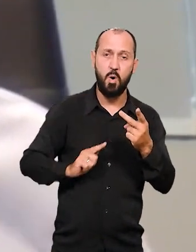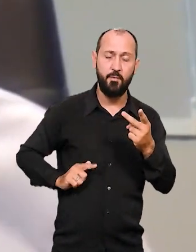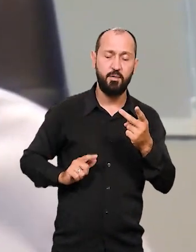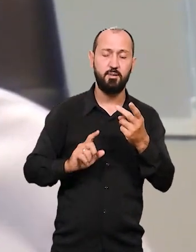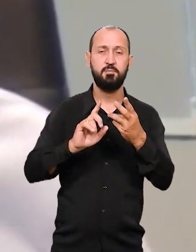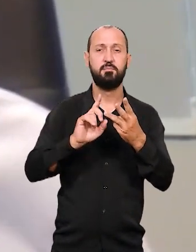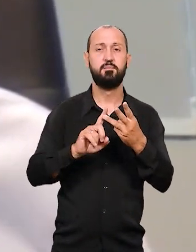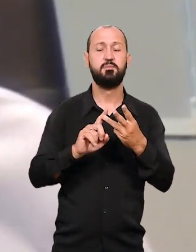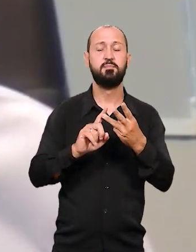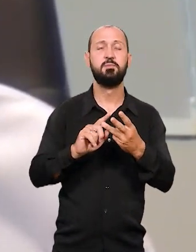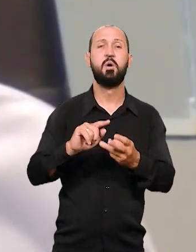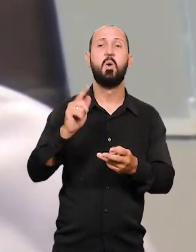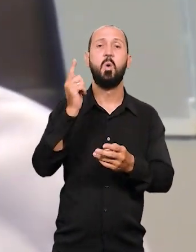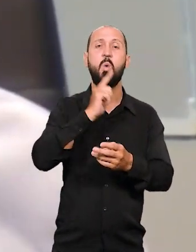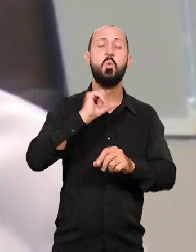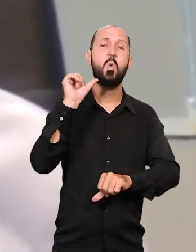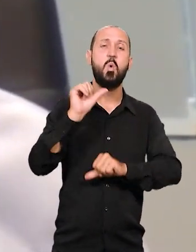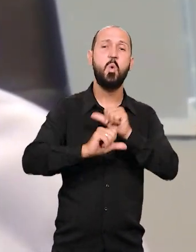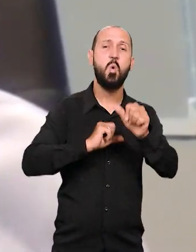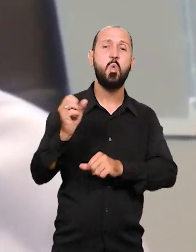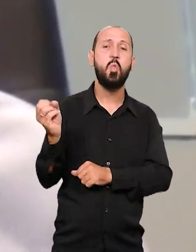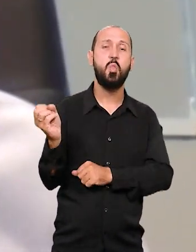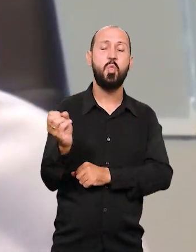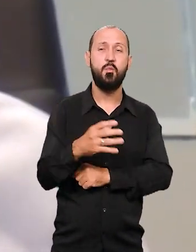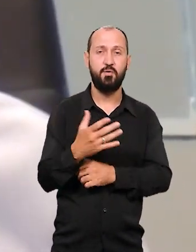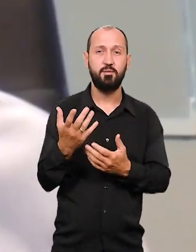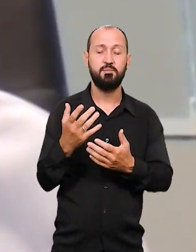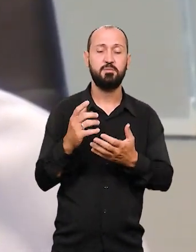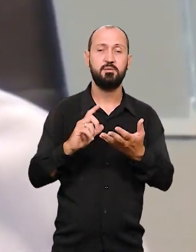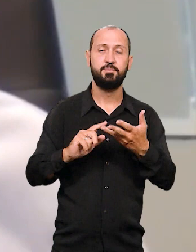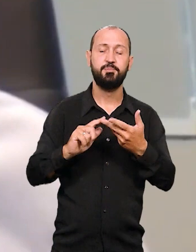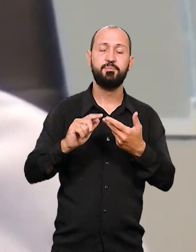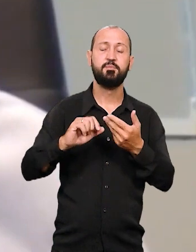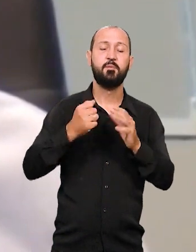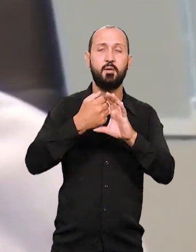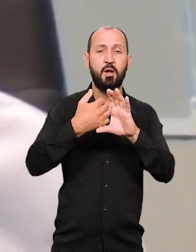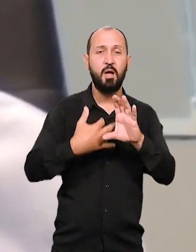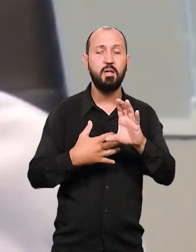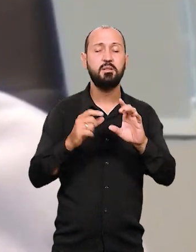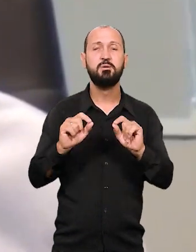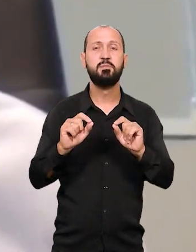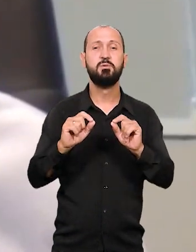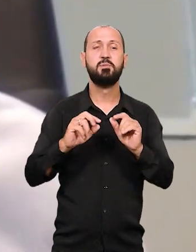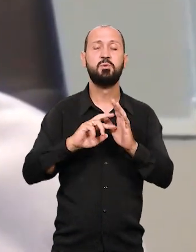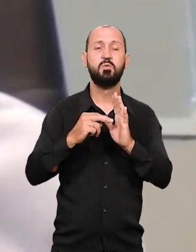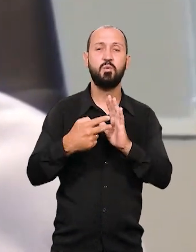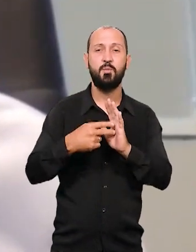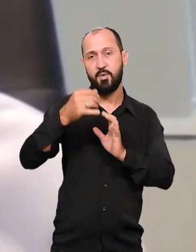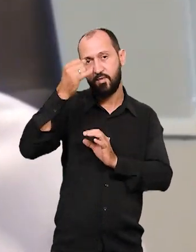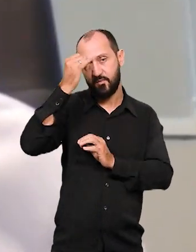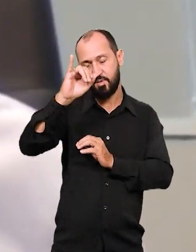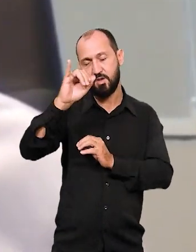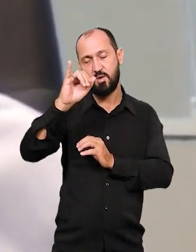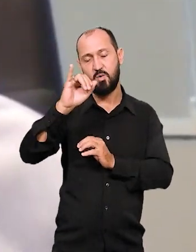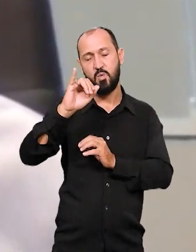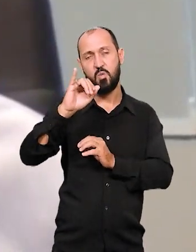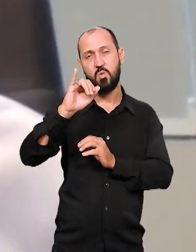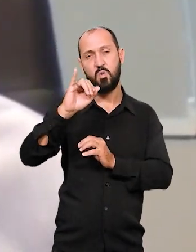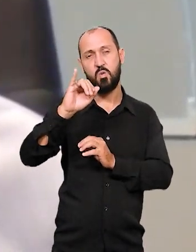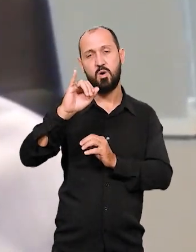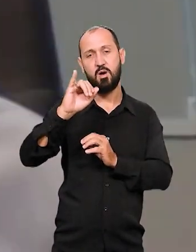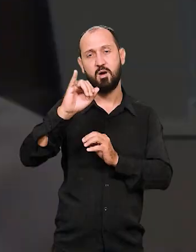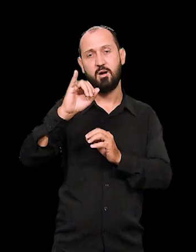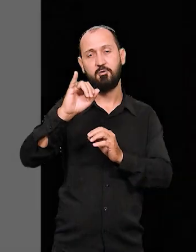o governo, e a gente conseguiu inovar em todos os aspectos com relação ao combate